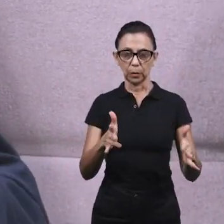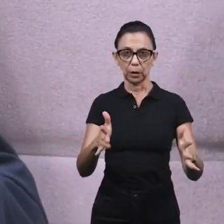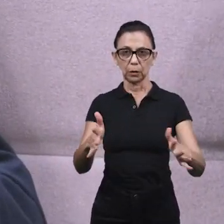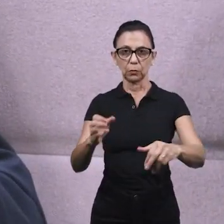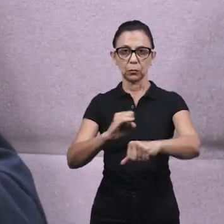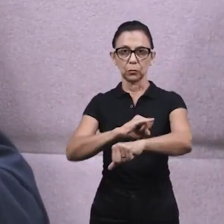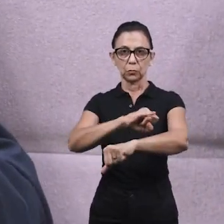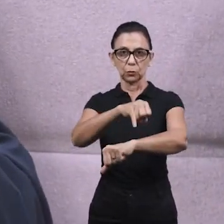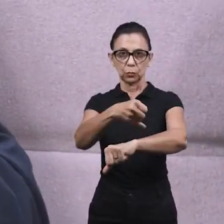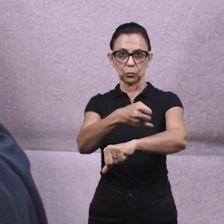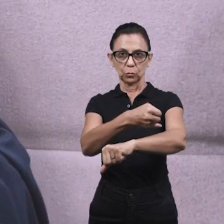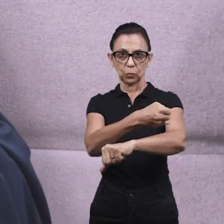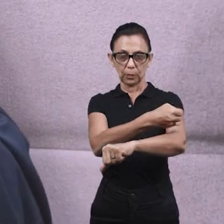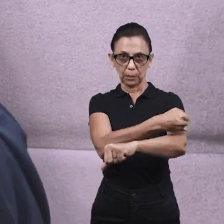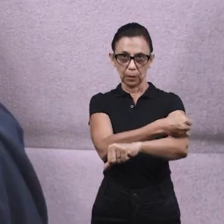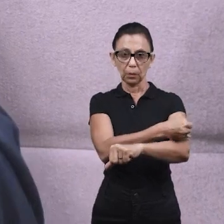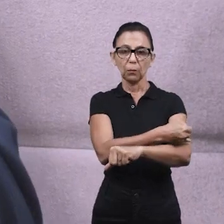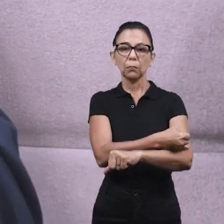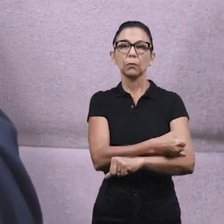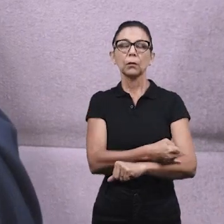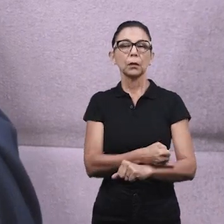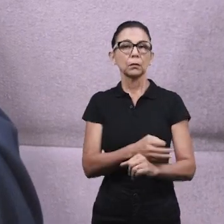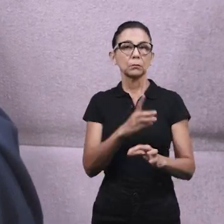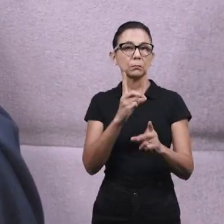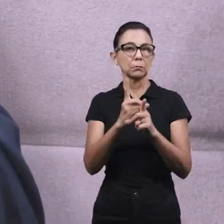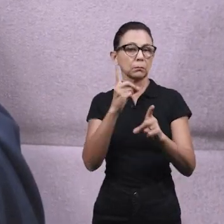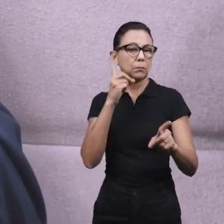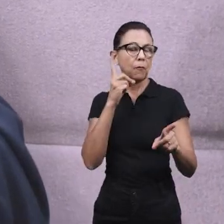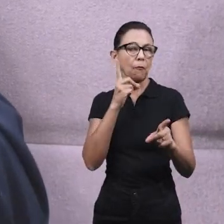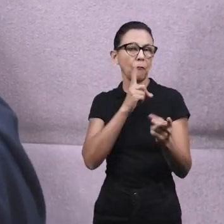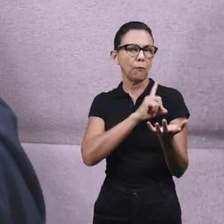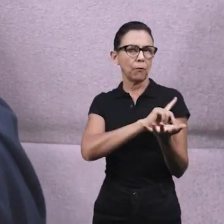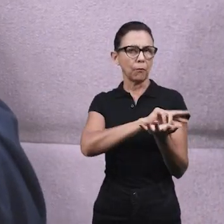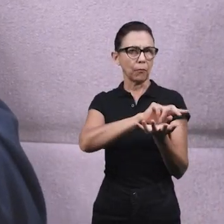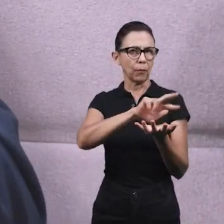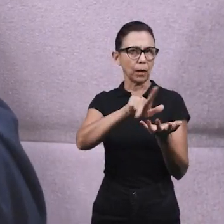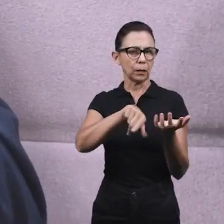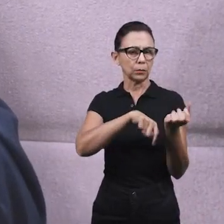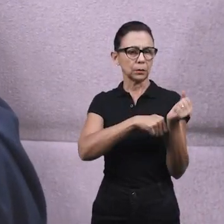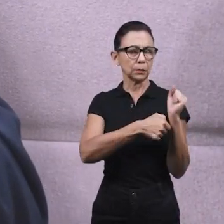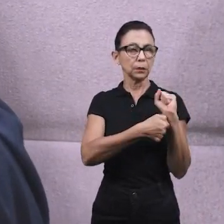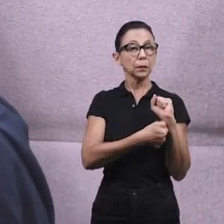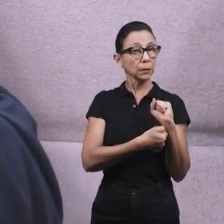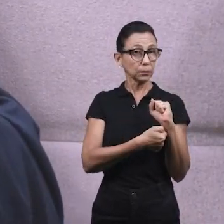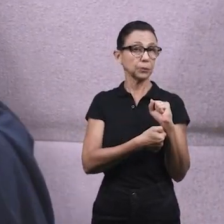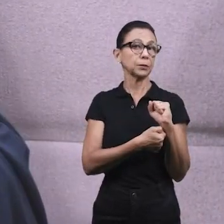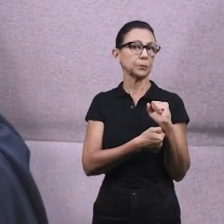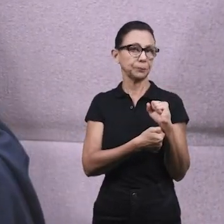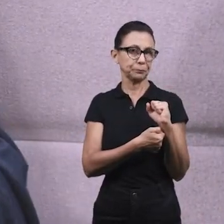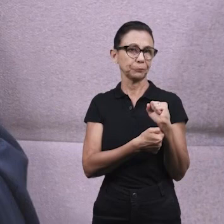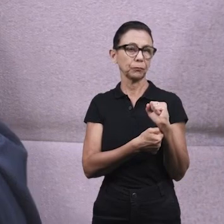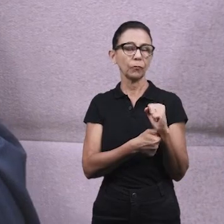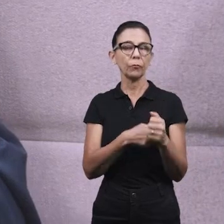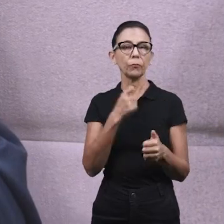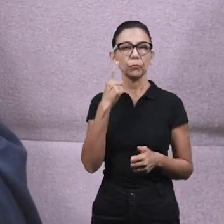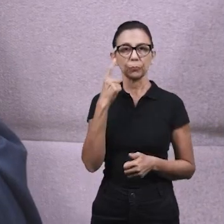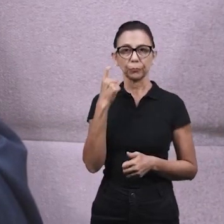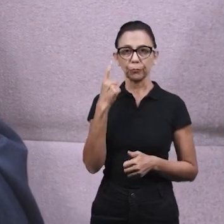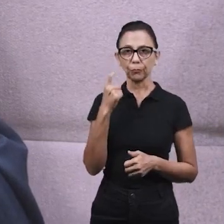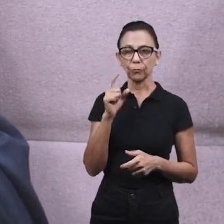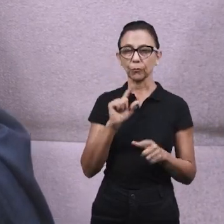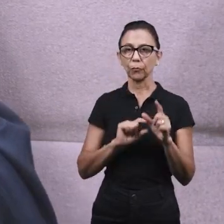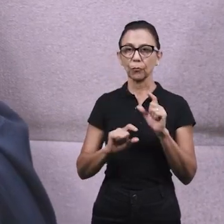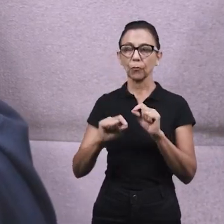foram vários, e todos eles proféticos. O caráter profético é que é notável e que nos interessa